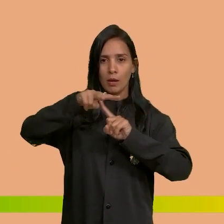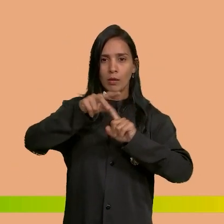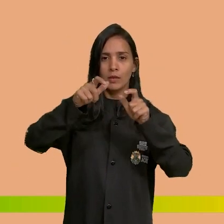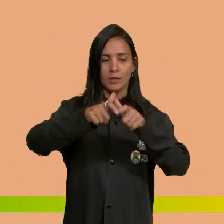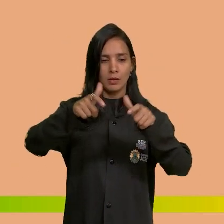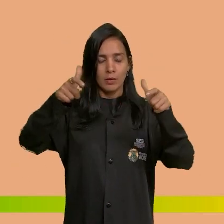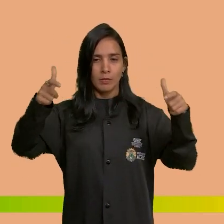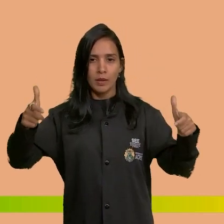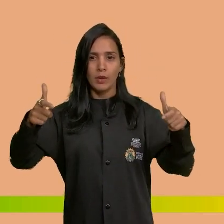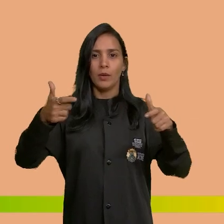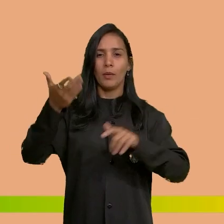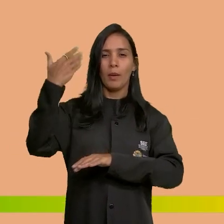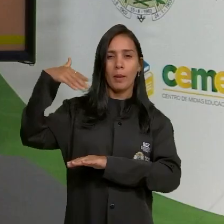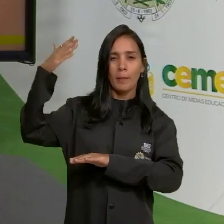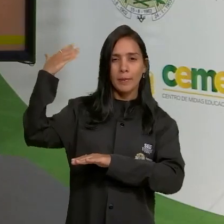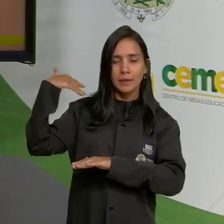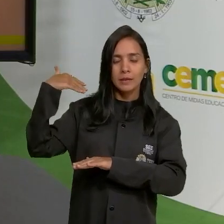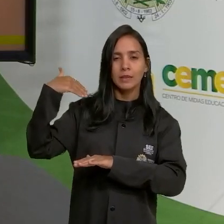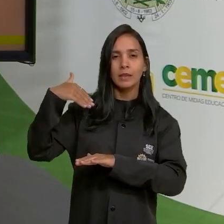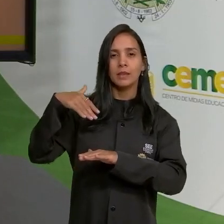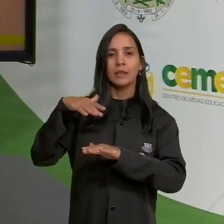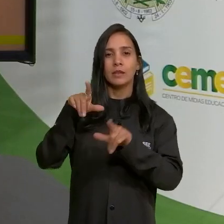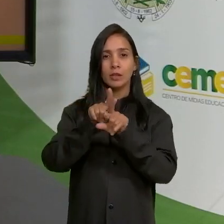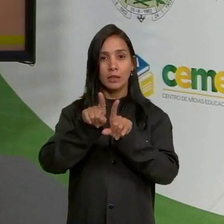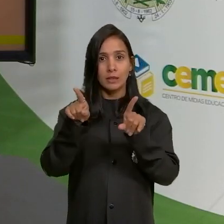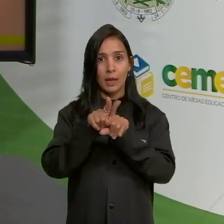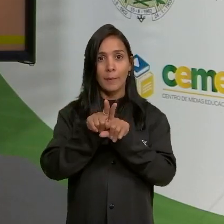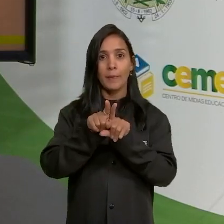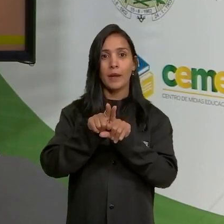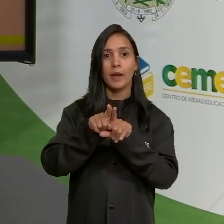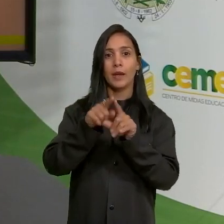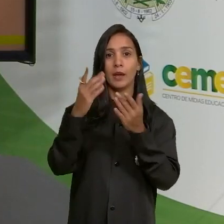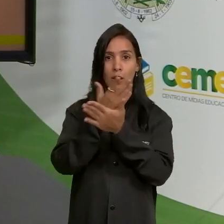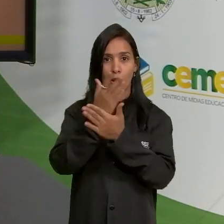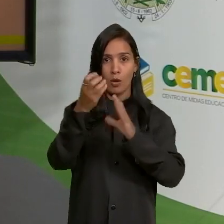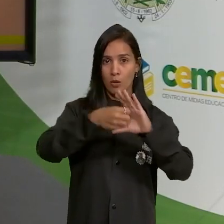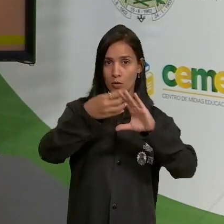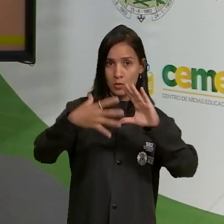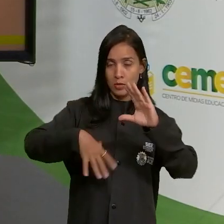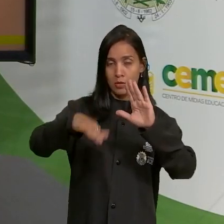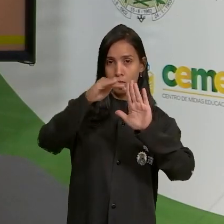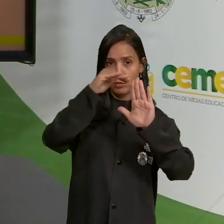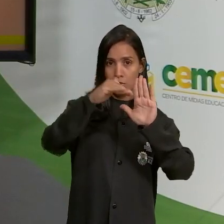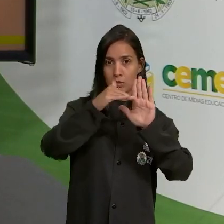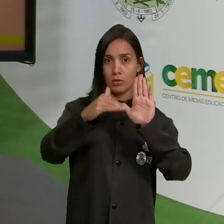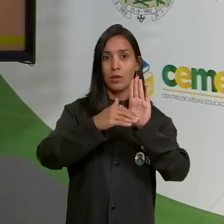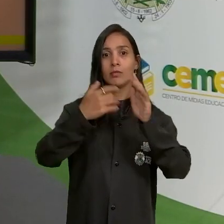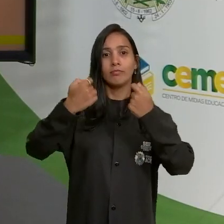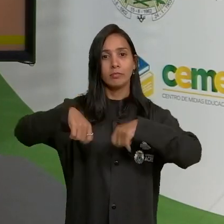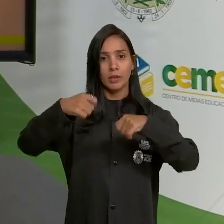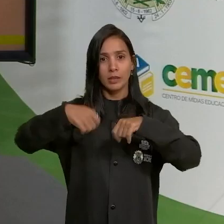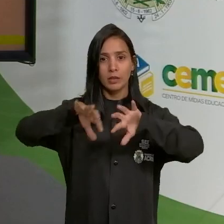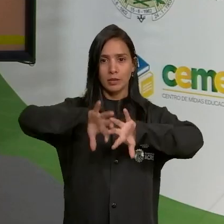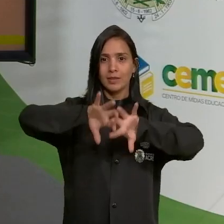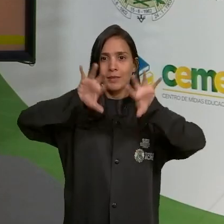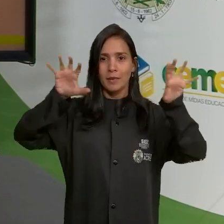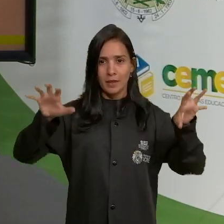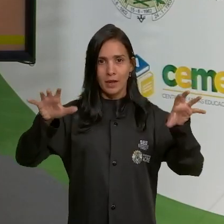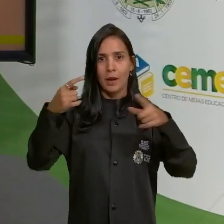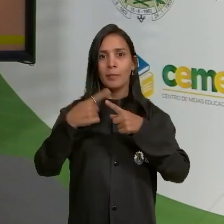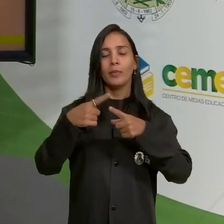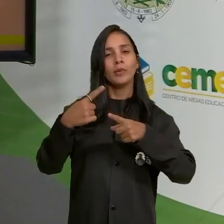nas tragédias e nas comédias gregas, eles tinham essa necessidade de dividir em atos, porque tinha ali